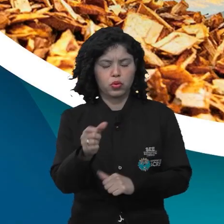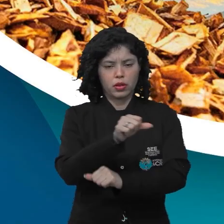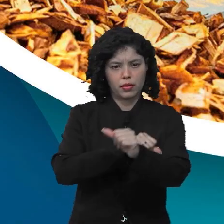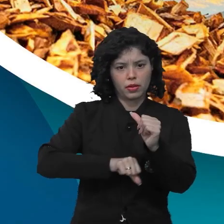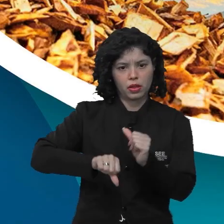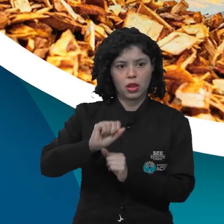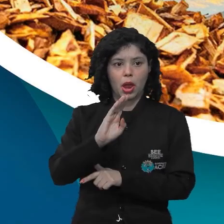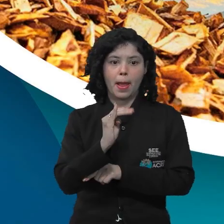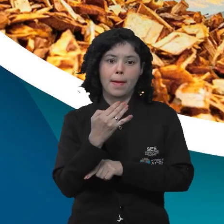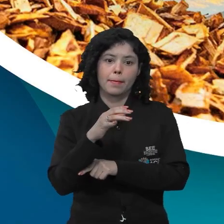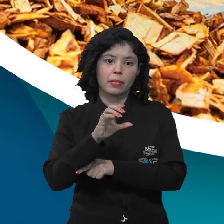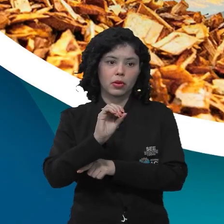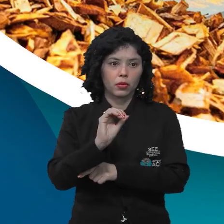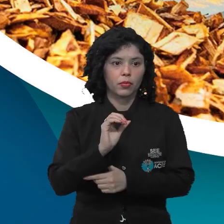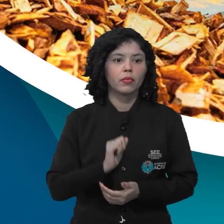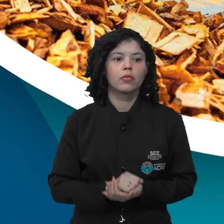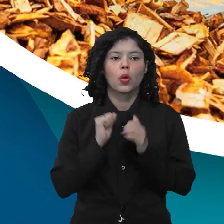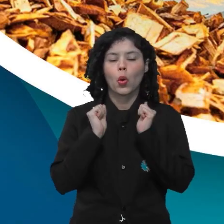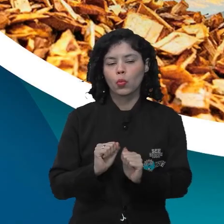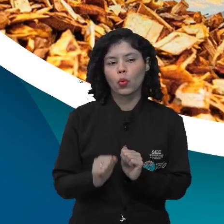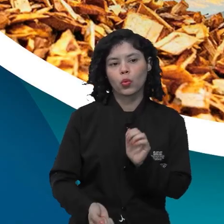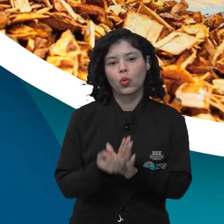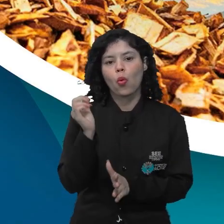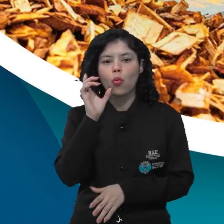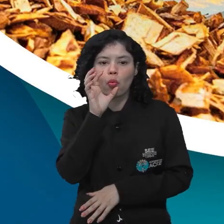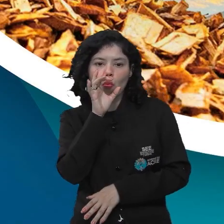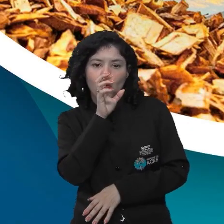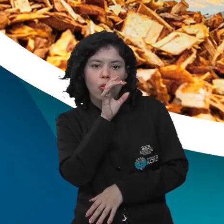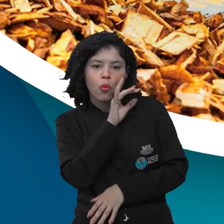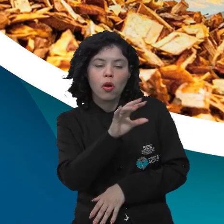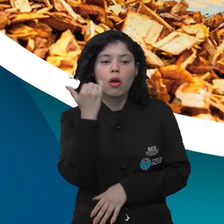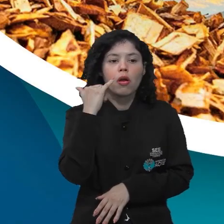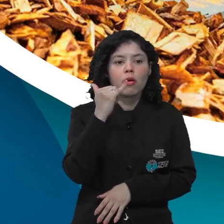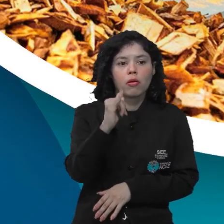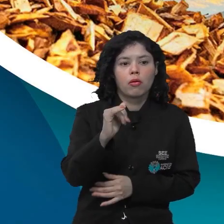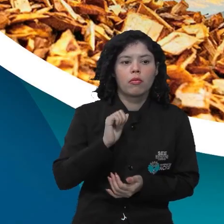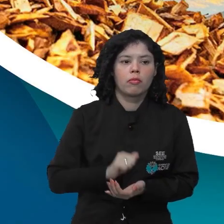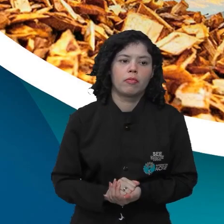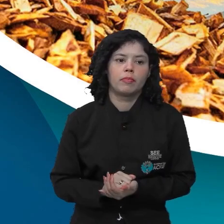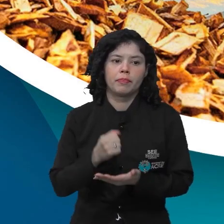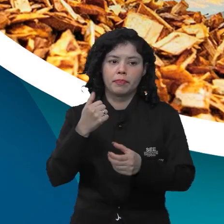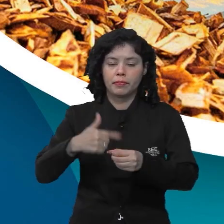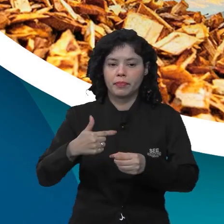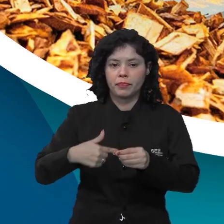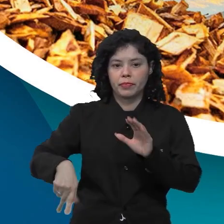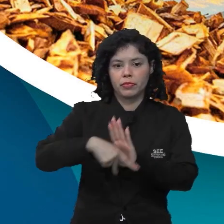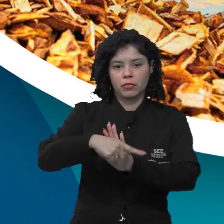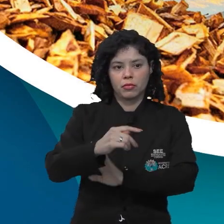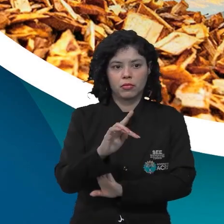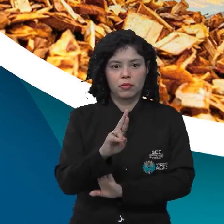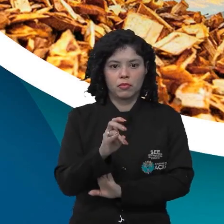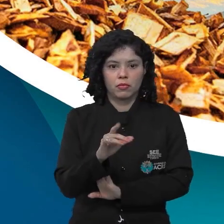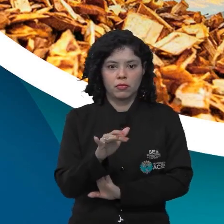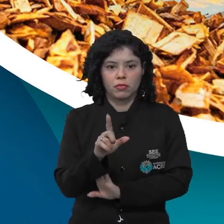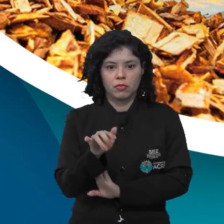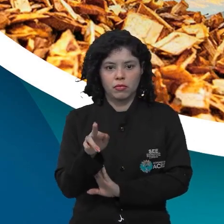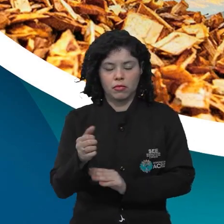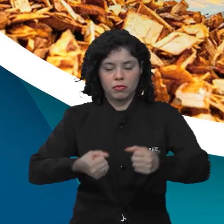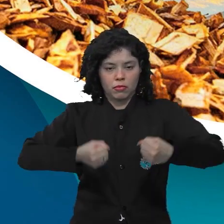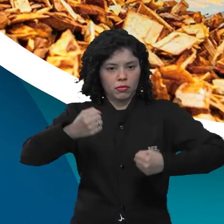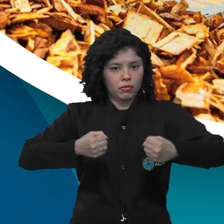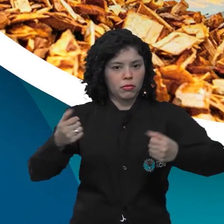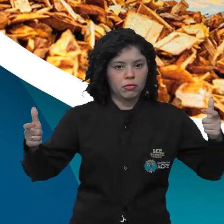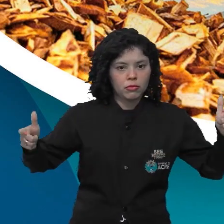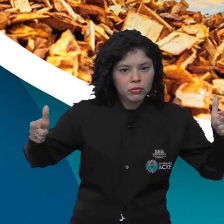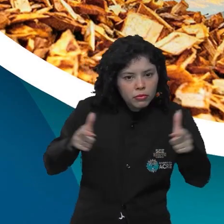em biocombustíveis, que aí ela pode gerar calor, eletricidade ou então combustível ali para os veículos, né, ajudando